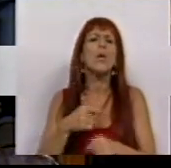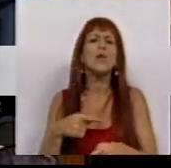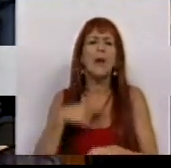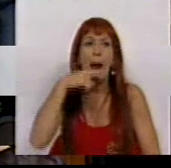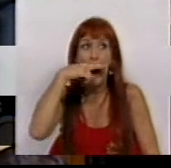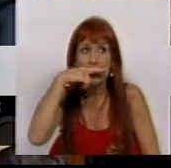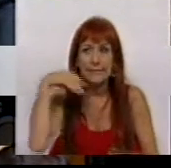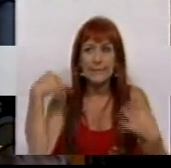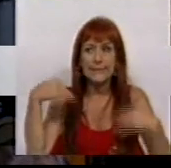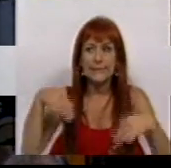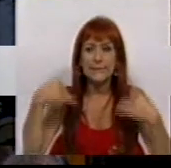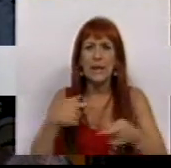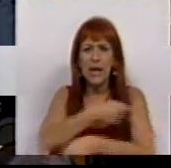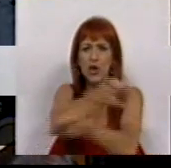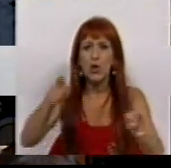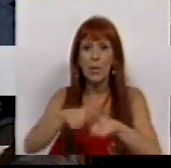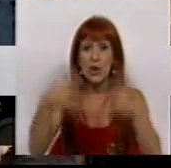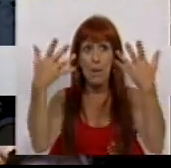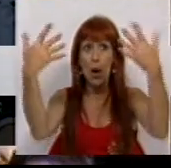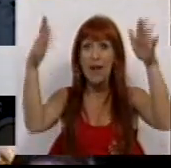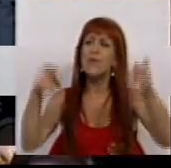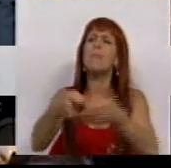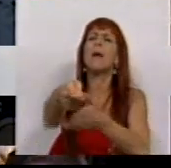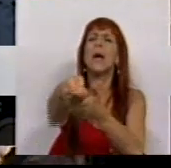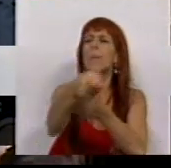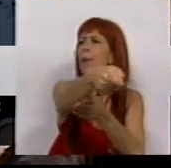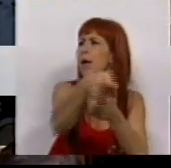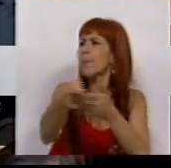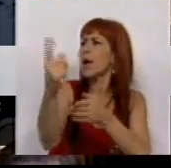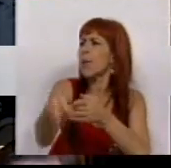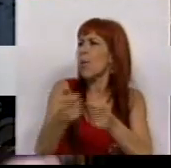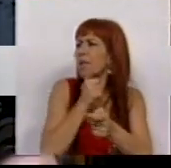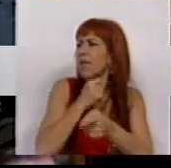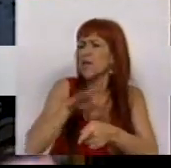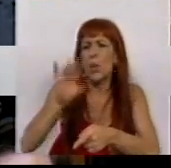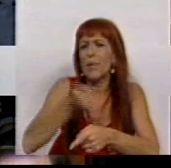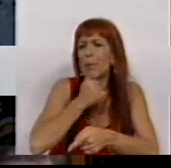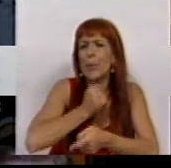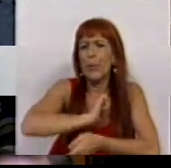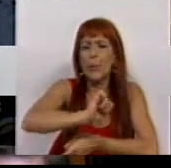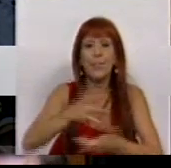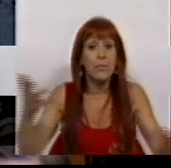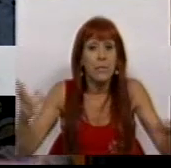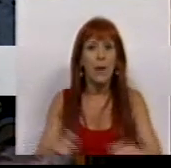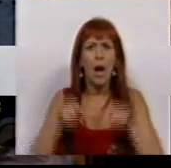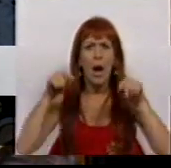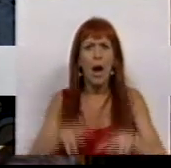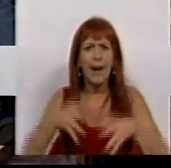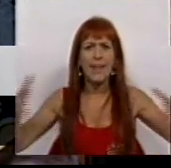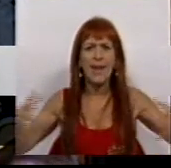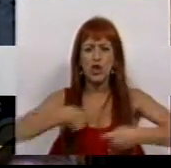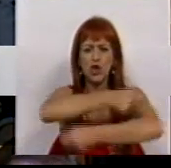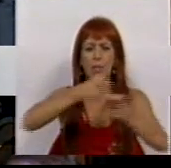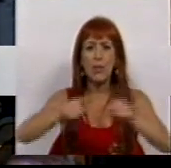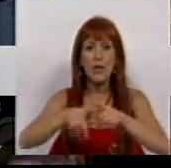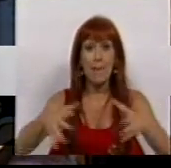na boca e a grande distribuição com as mãos livres para pagar e impor o que quiser e quando quiser. Para além de que a grande distribuição